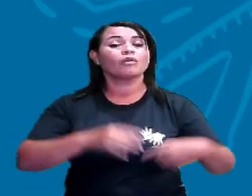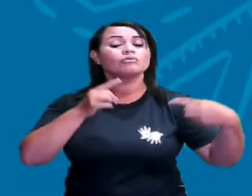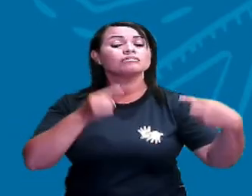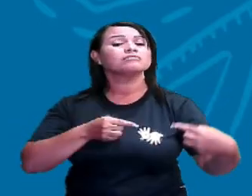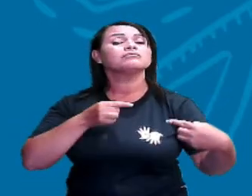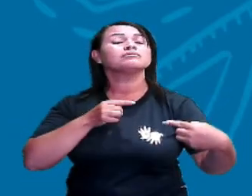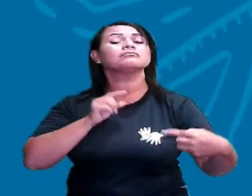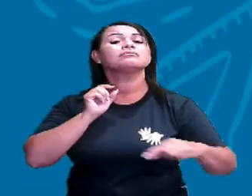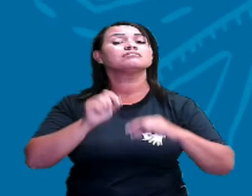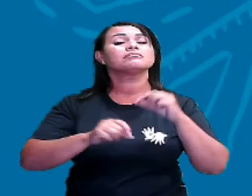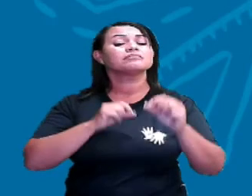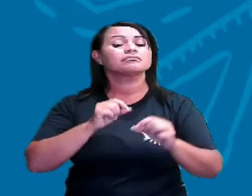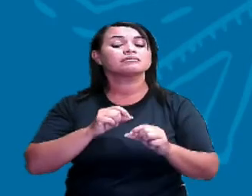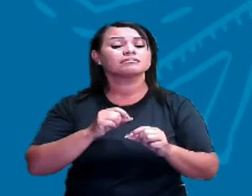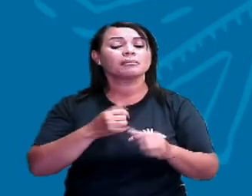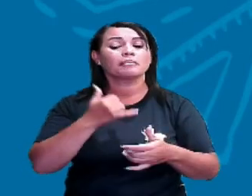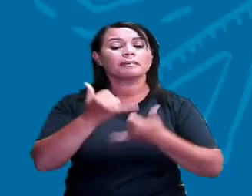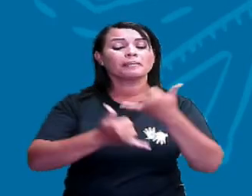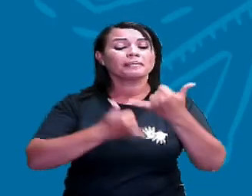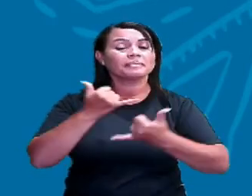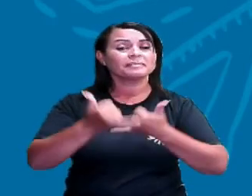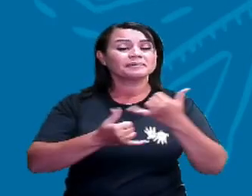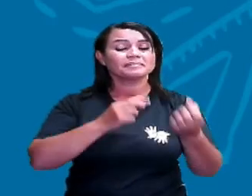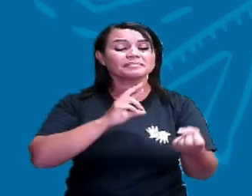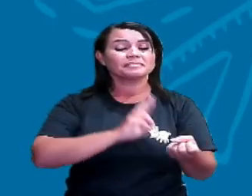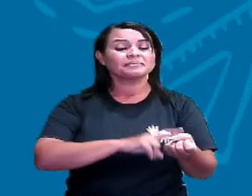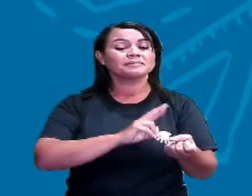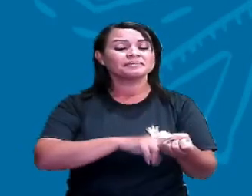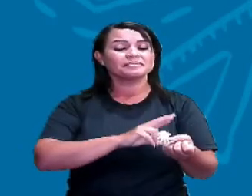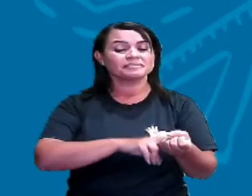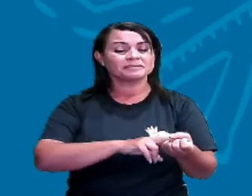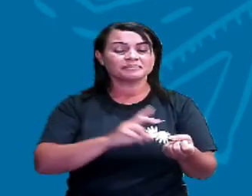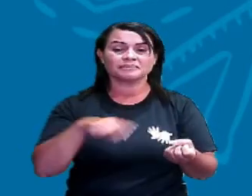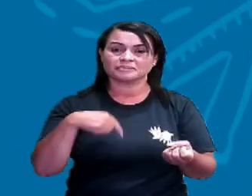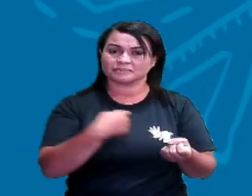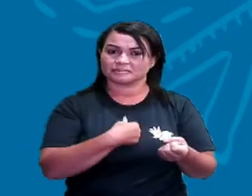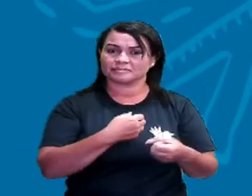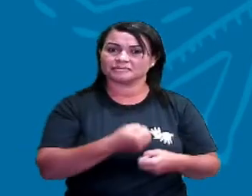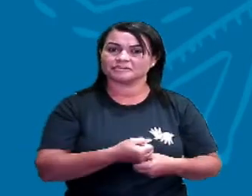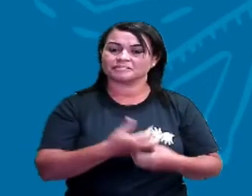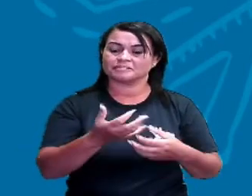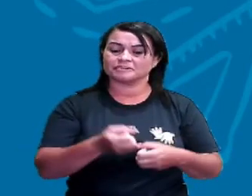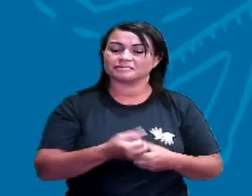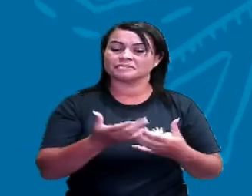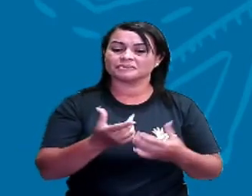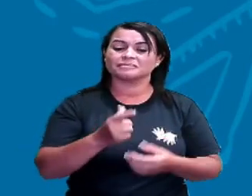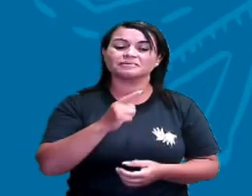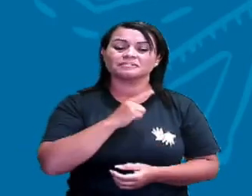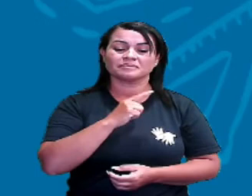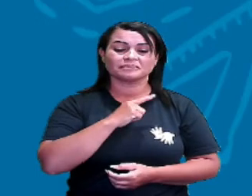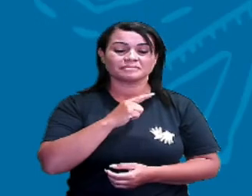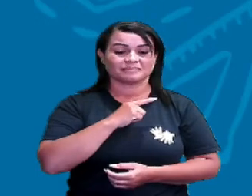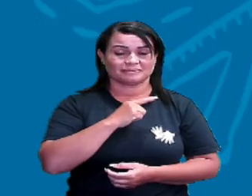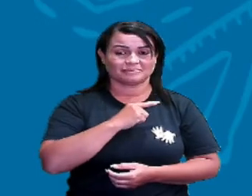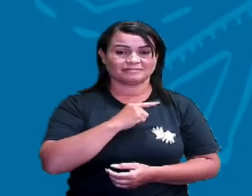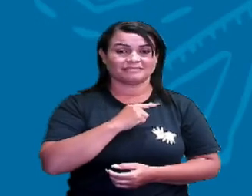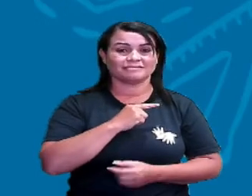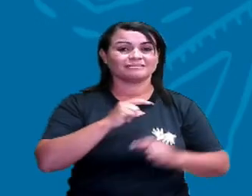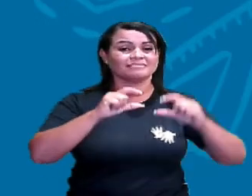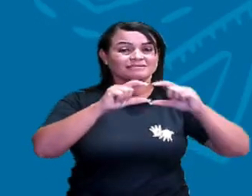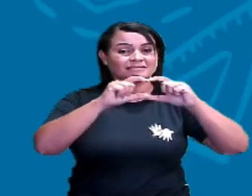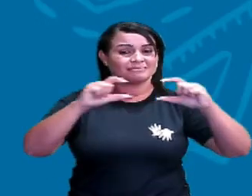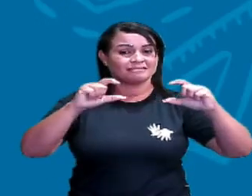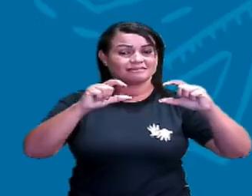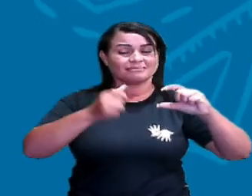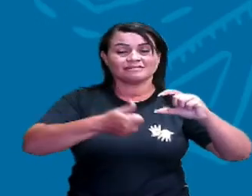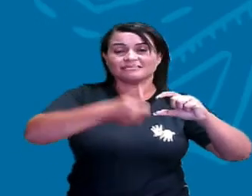desafio que eu vou deixar para vocês é brincando com as rimas. No nosso poema, tem lá na segunda estrofe,